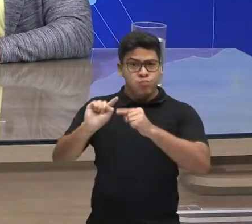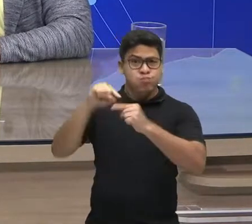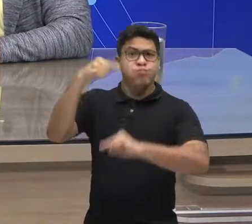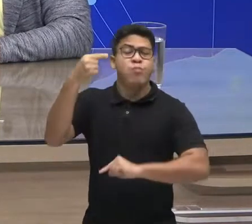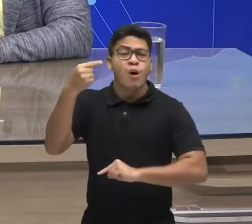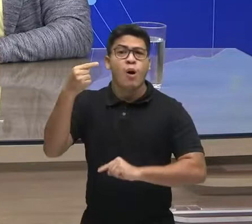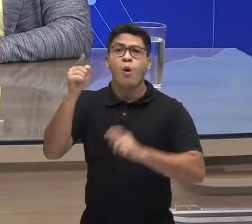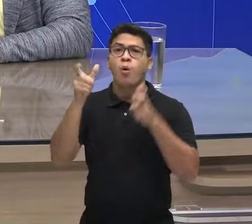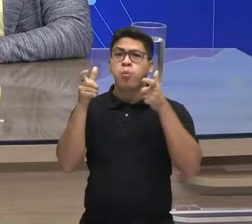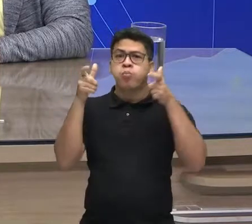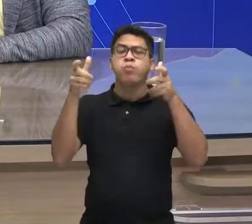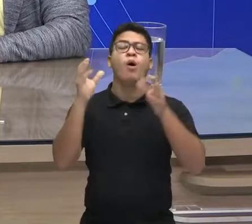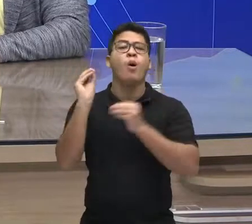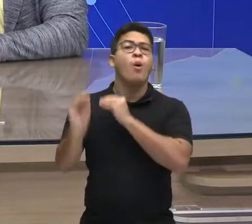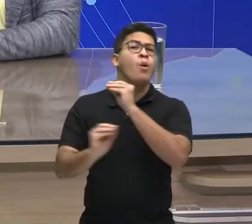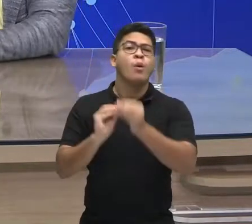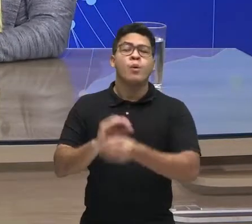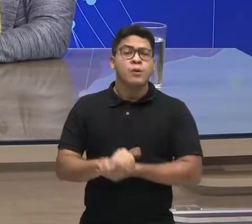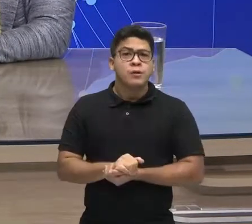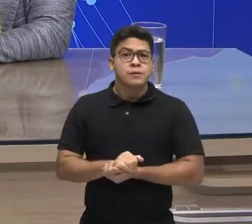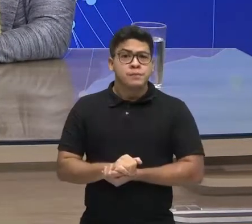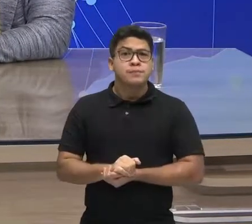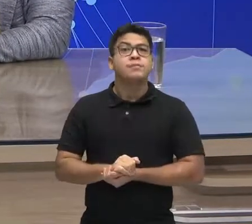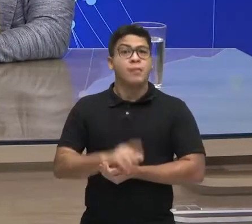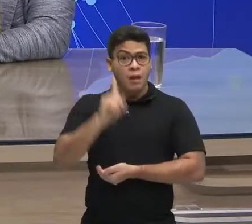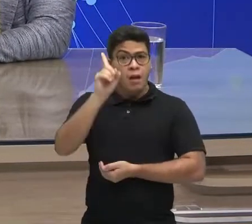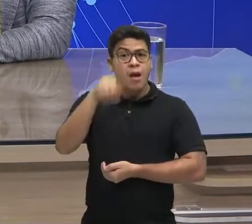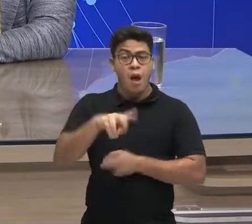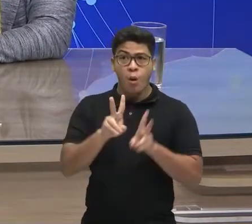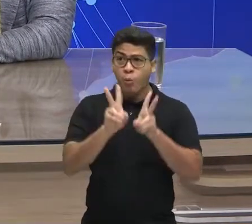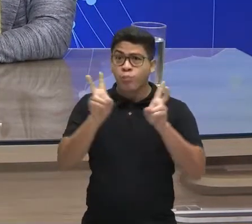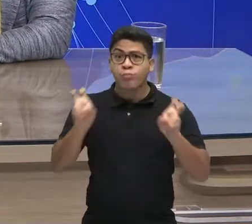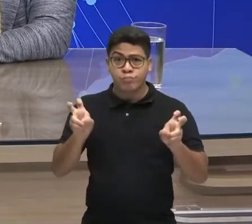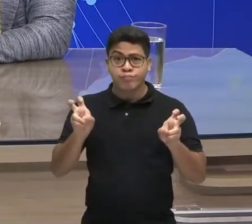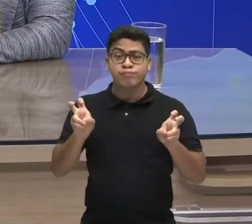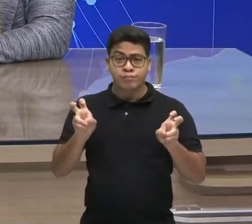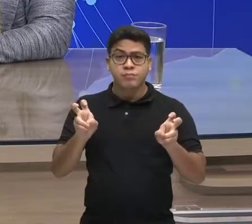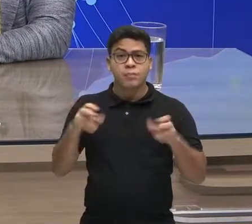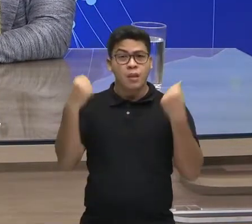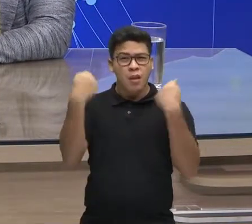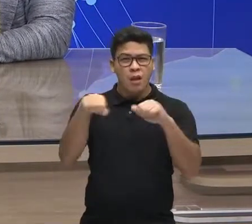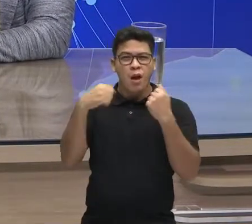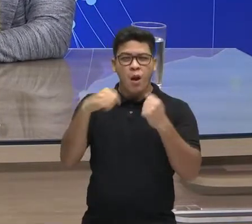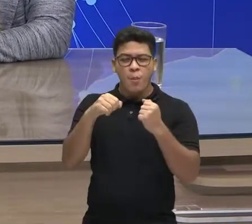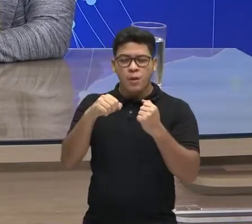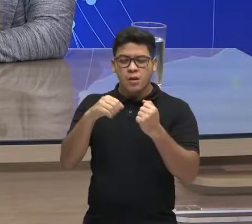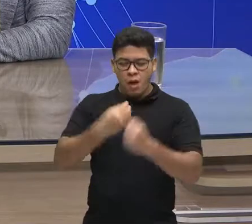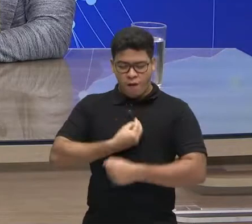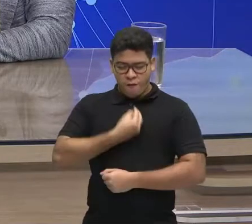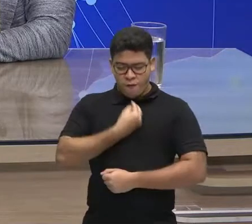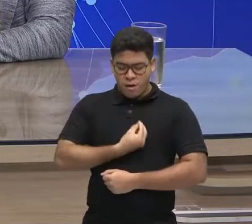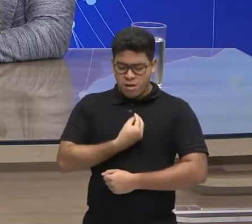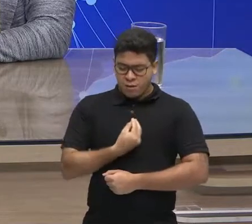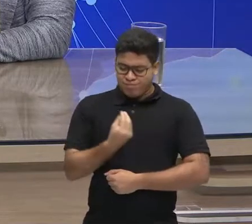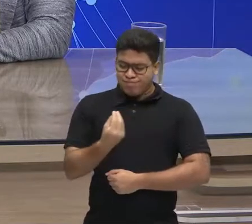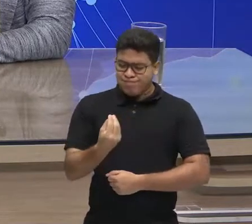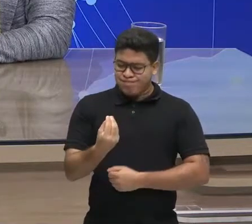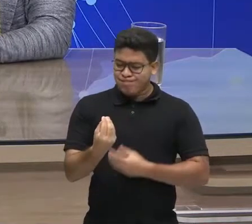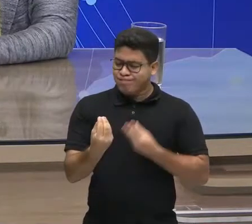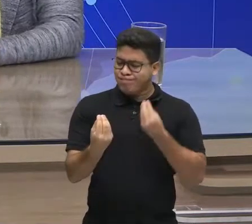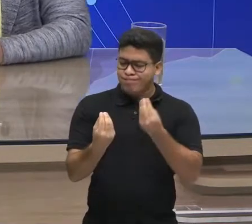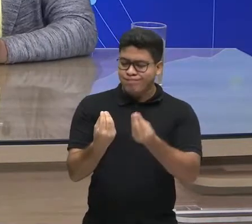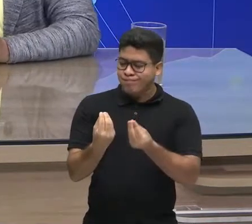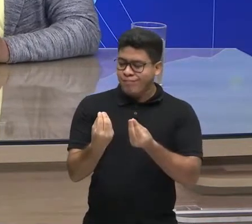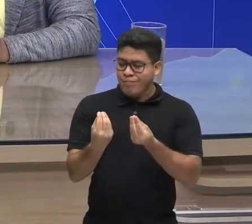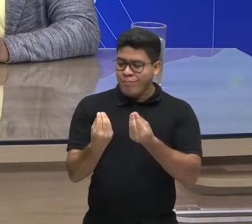que nós trouxemos essa questão hoje? Porque a gente precisa enxergar a vida. Uma das maneiras mais fáceis